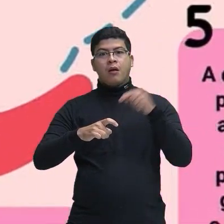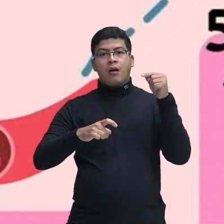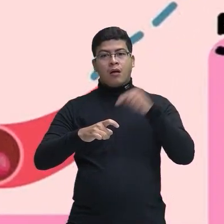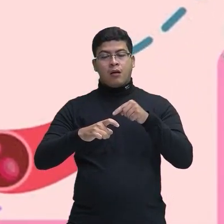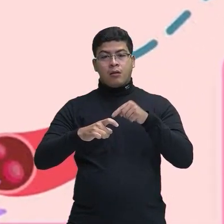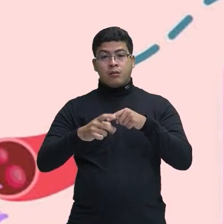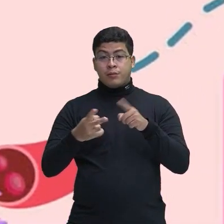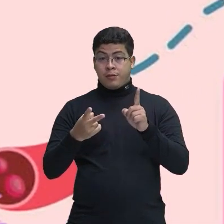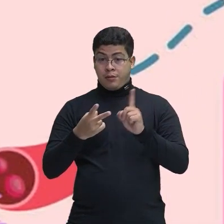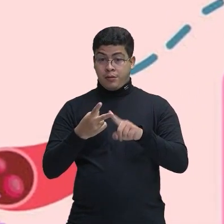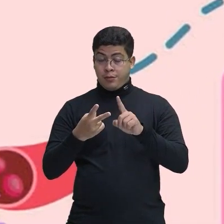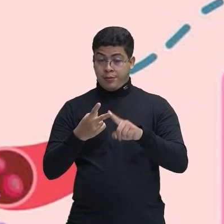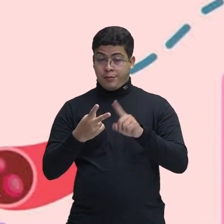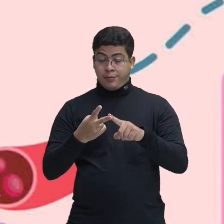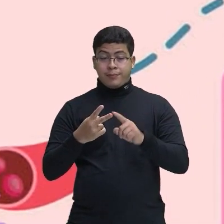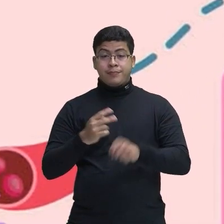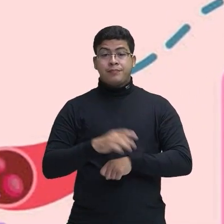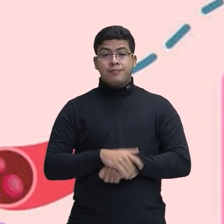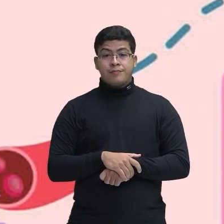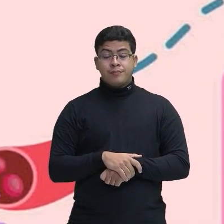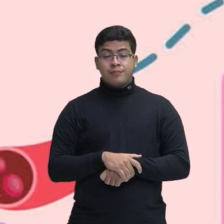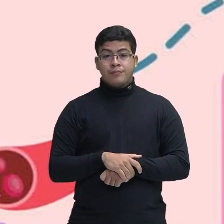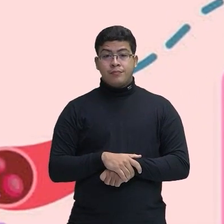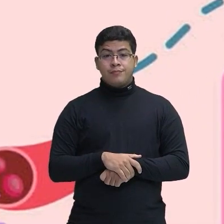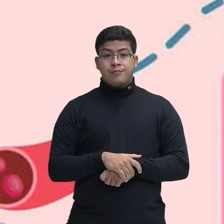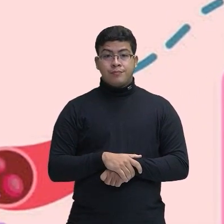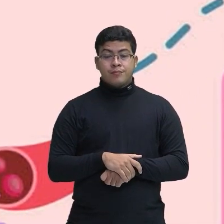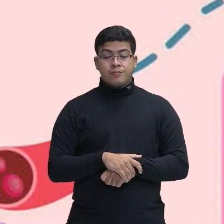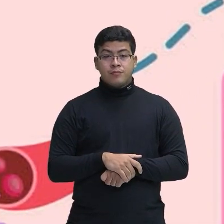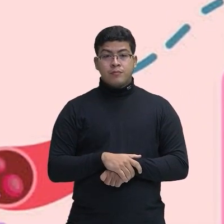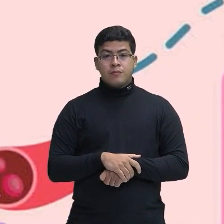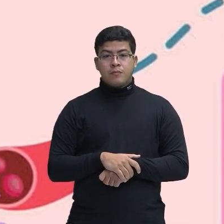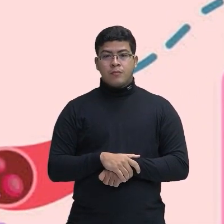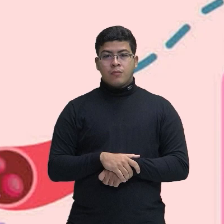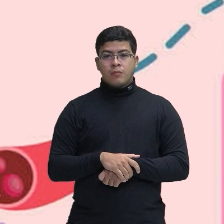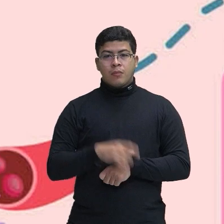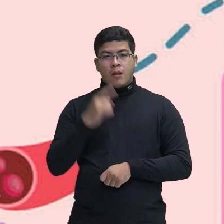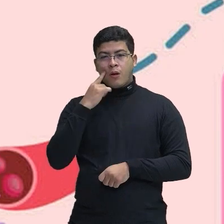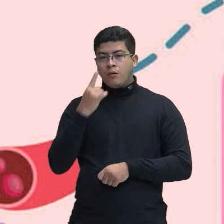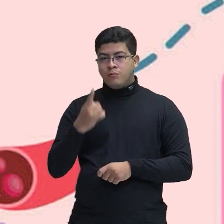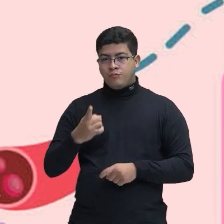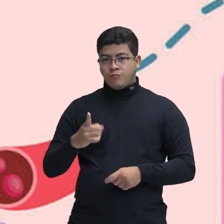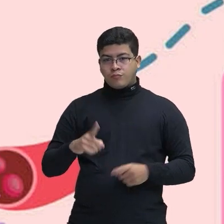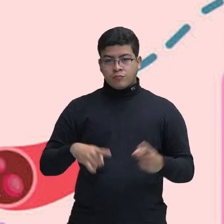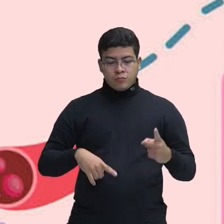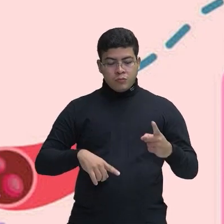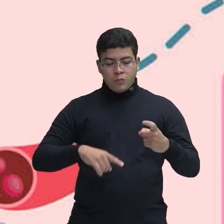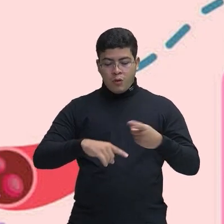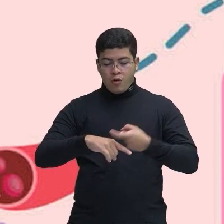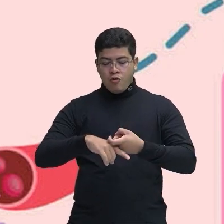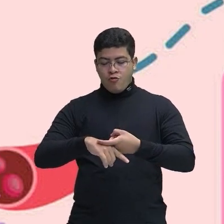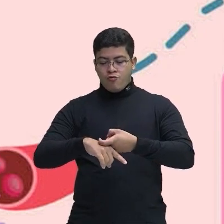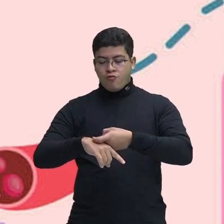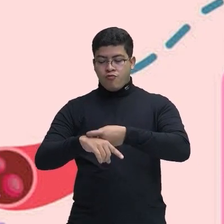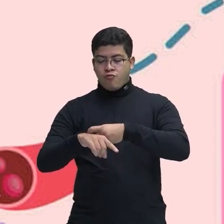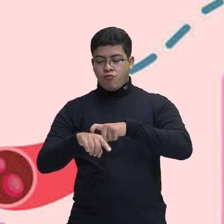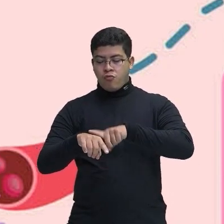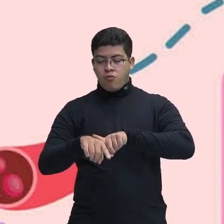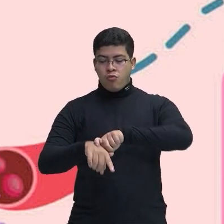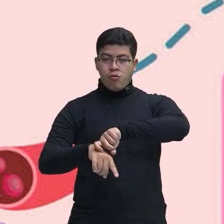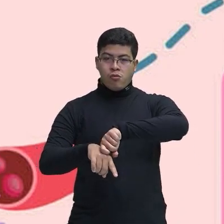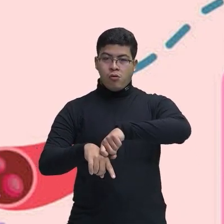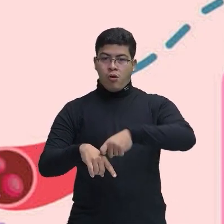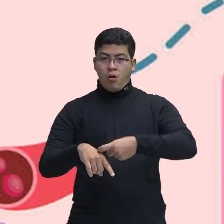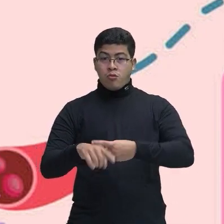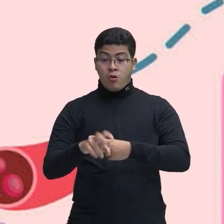etapa de número 2, o Trypanosoma cruzi se aloja e se reproduz no intestino